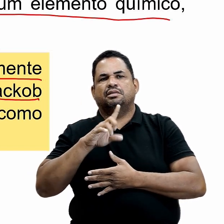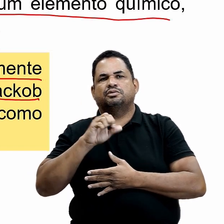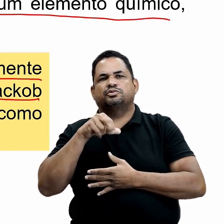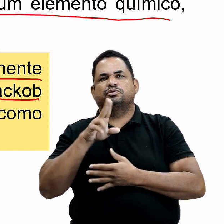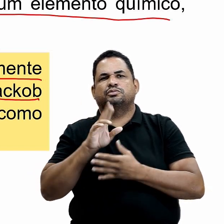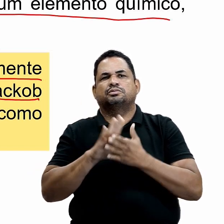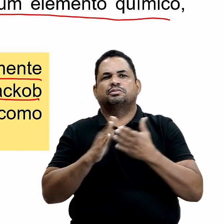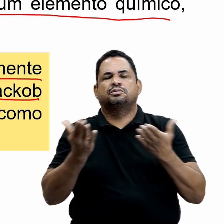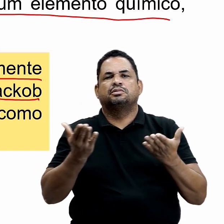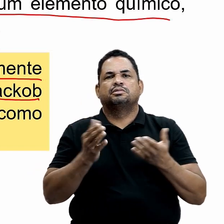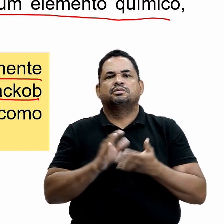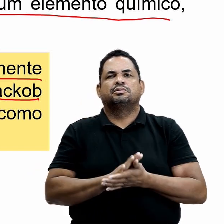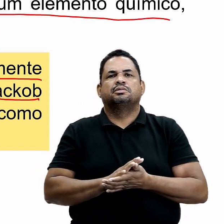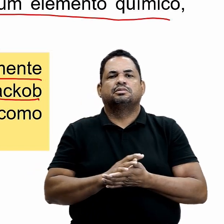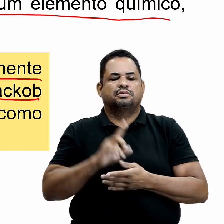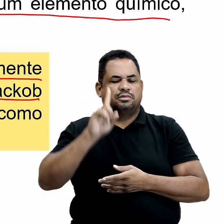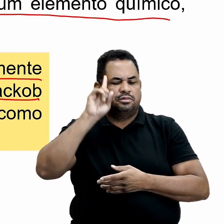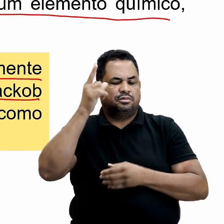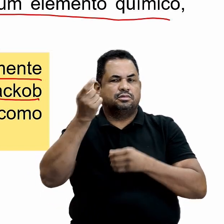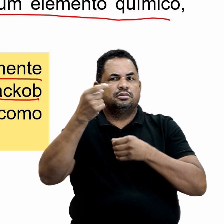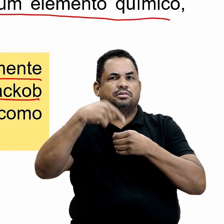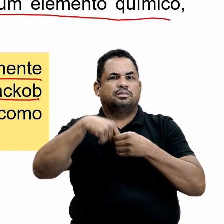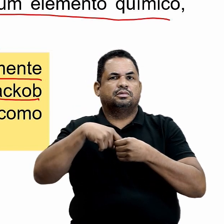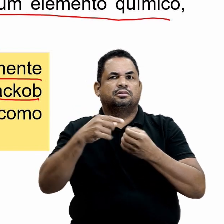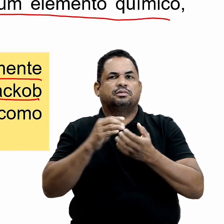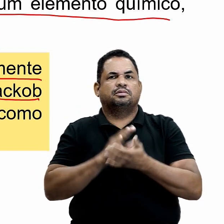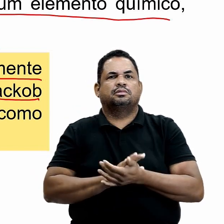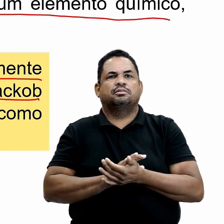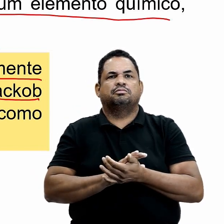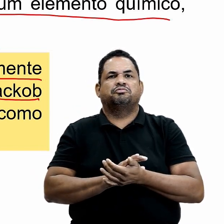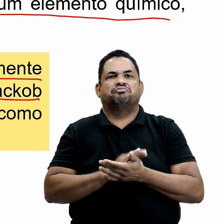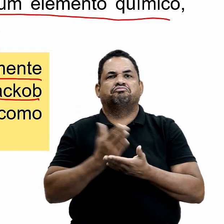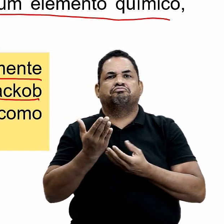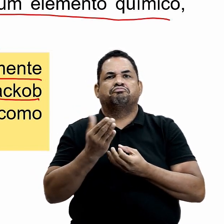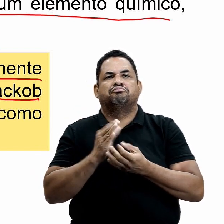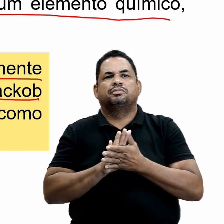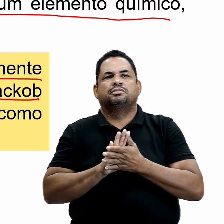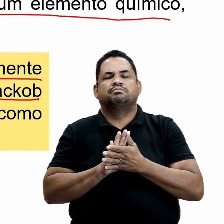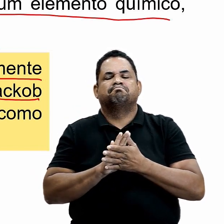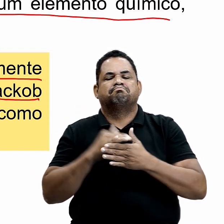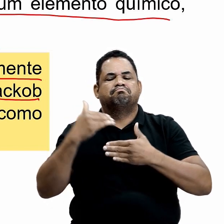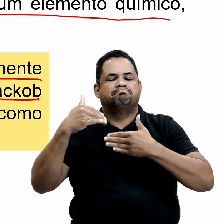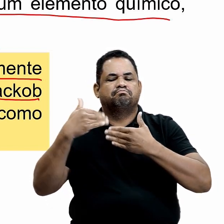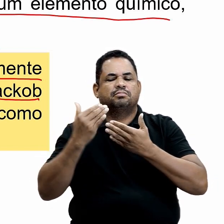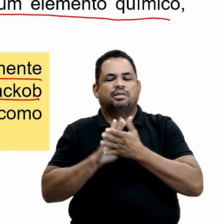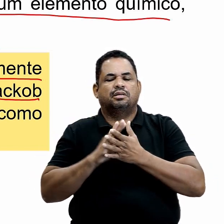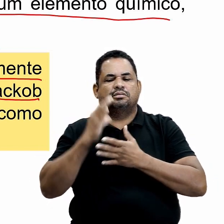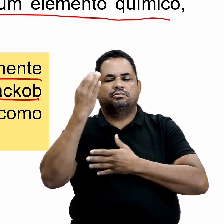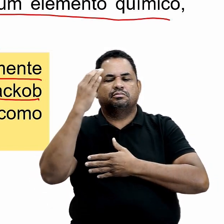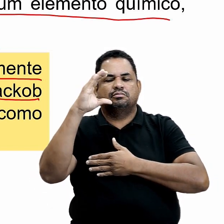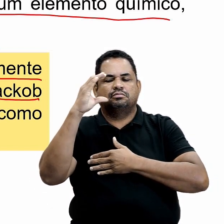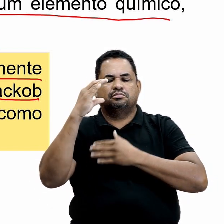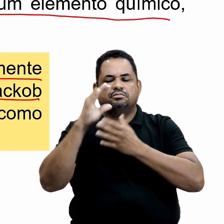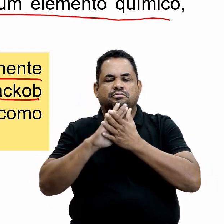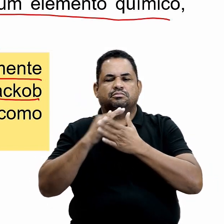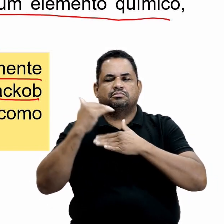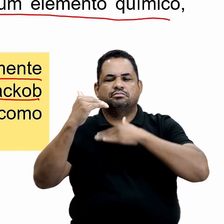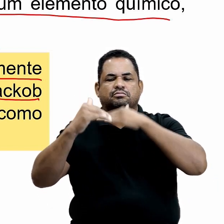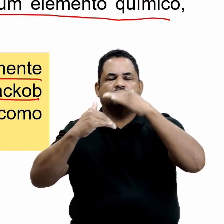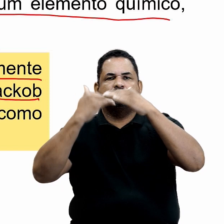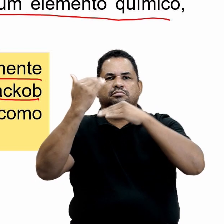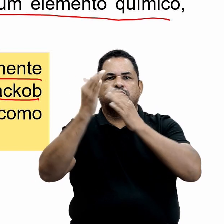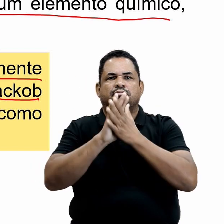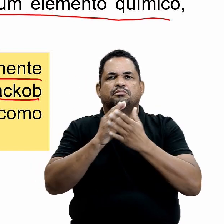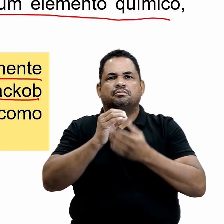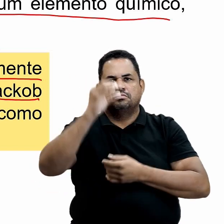Moseley. Como a ciência é uma sequência de conhecimentos, a evolução de conhecimentos,